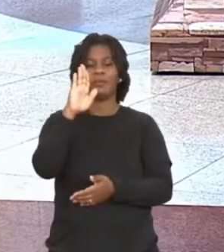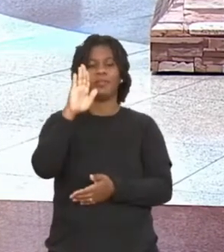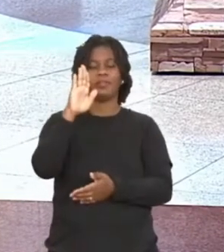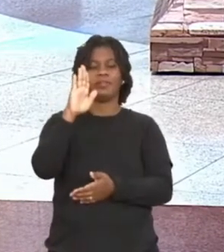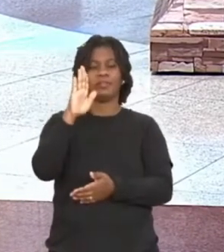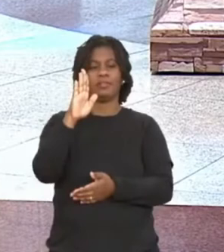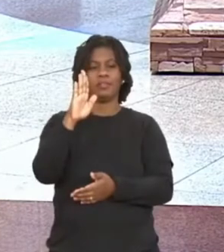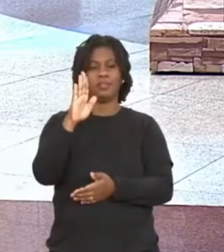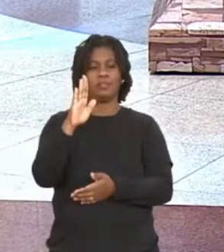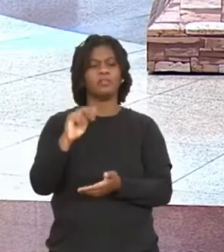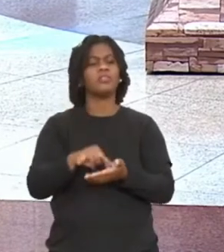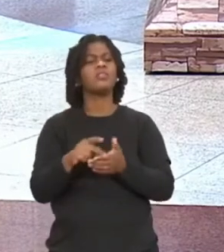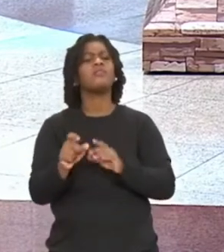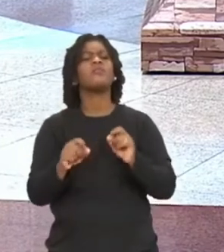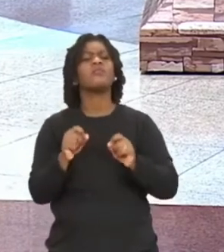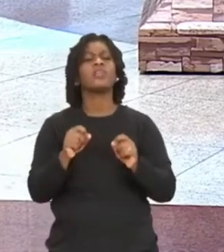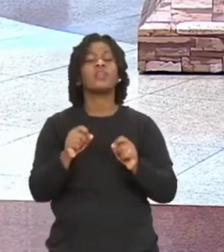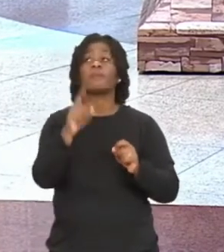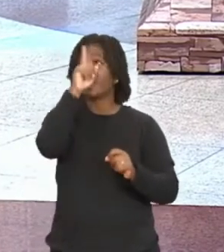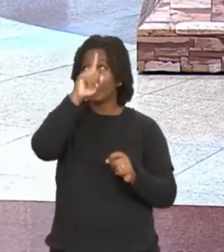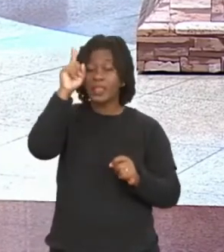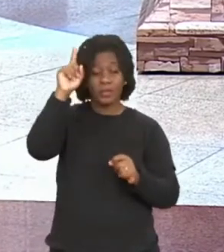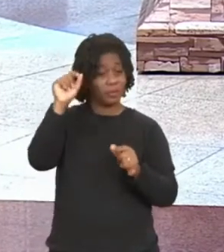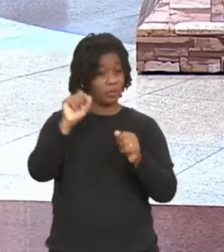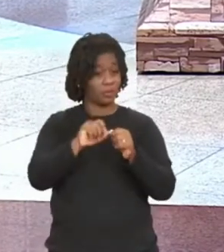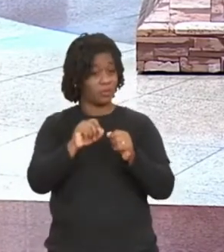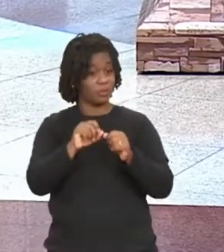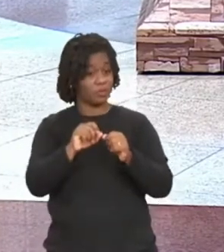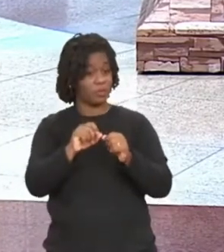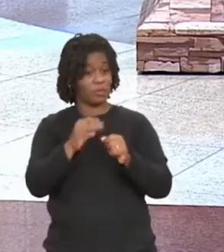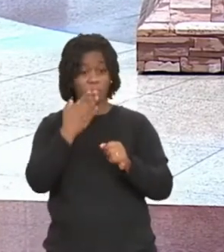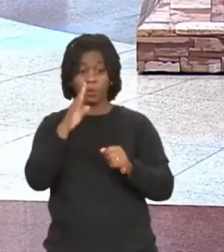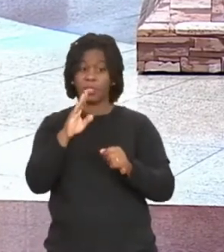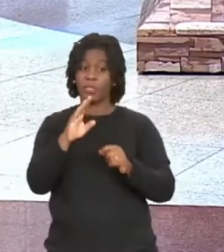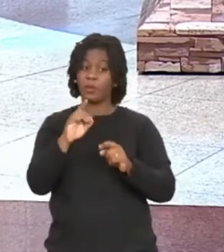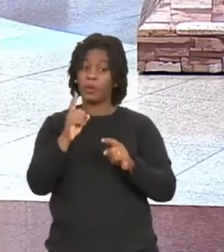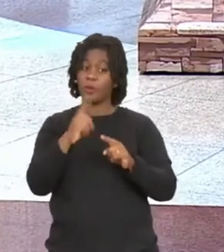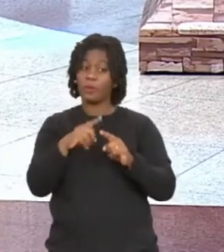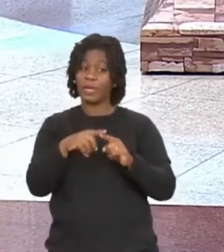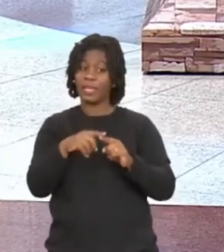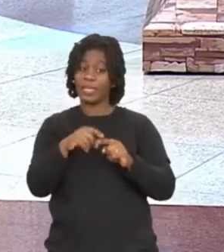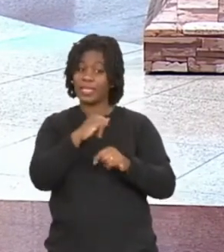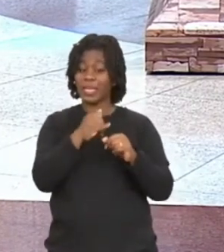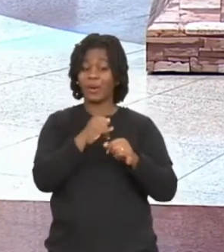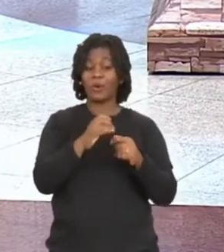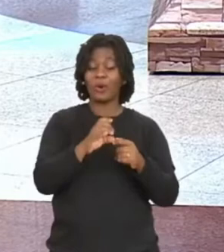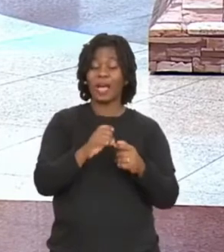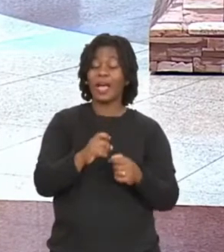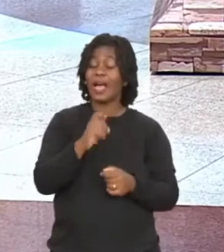Em outras palavras, eu não cumpri ainda porque você não permitiu.